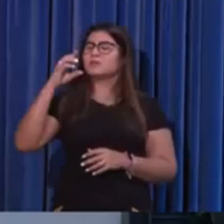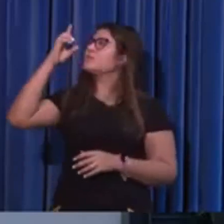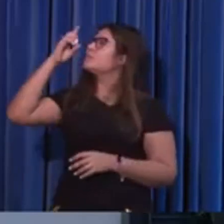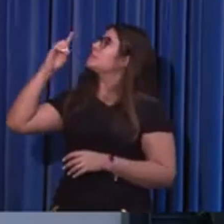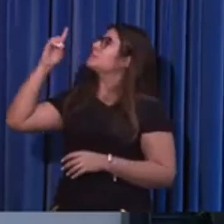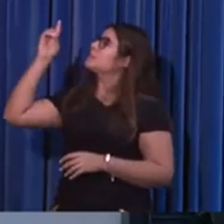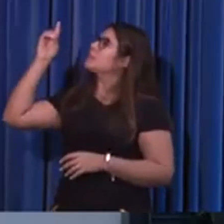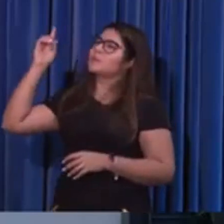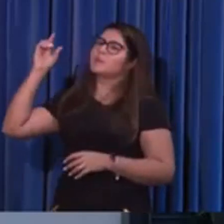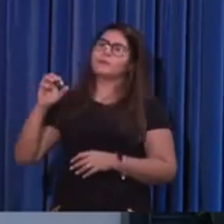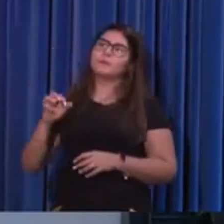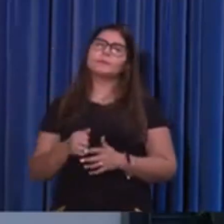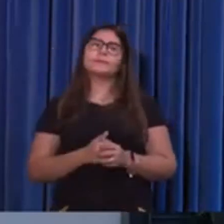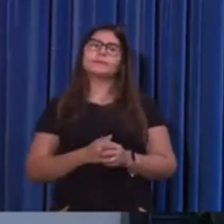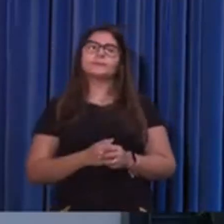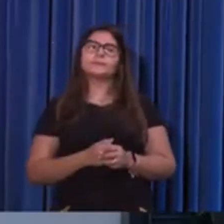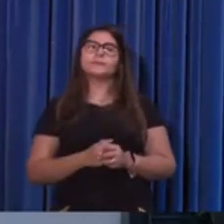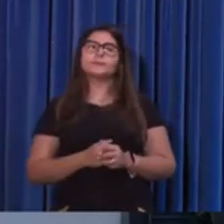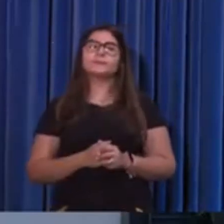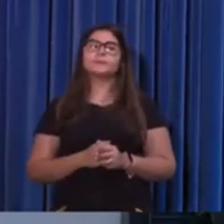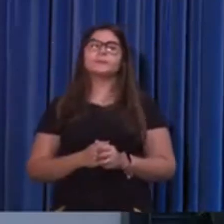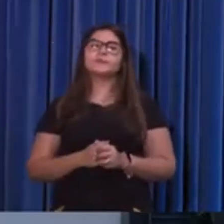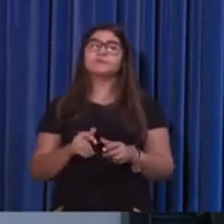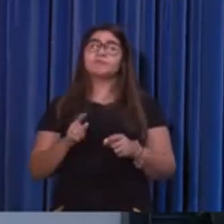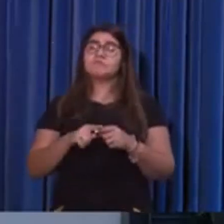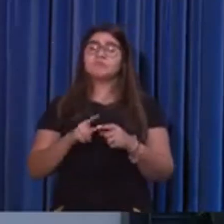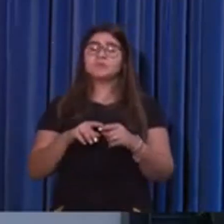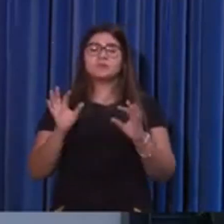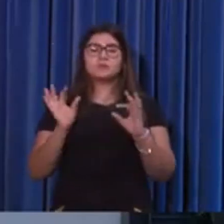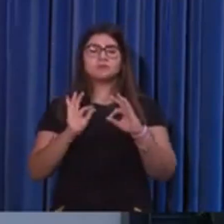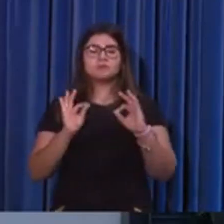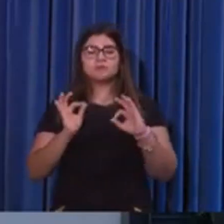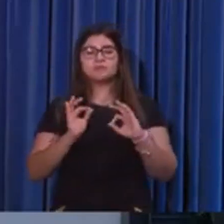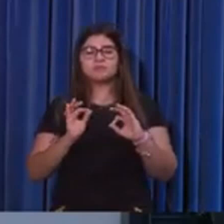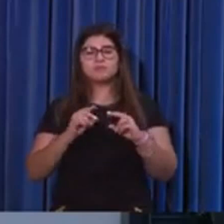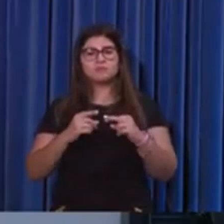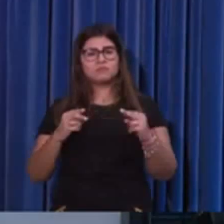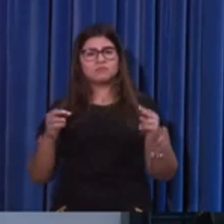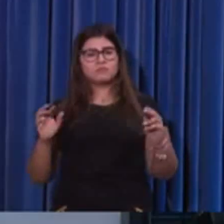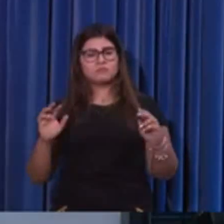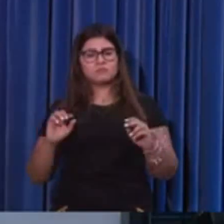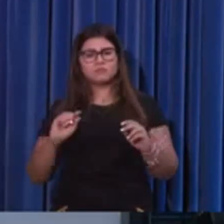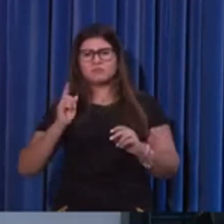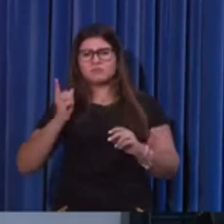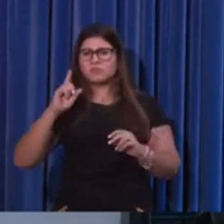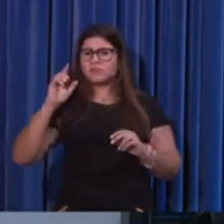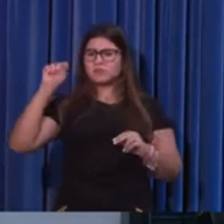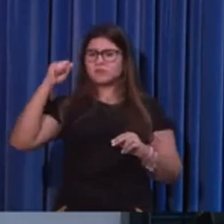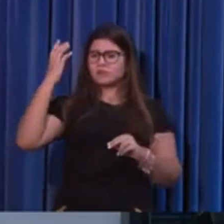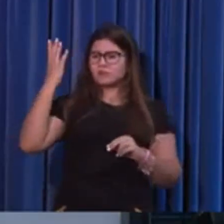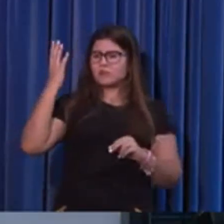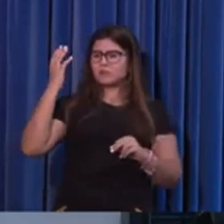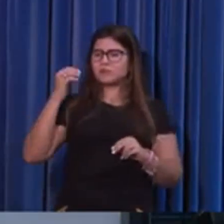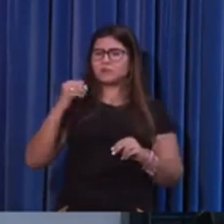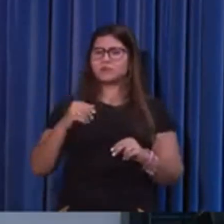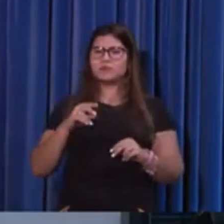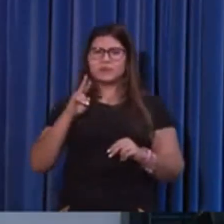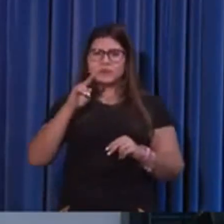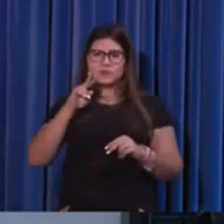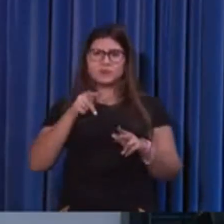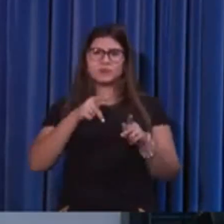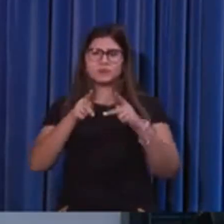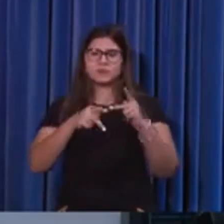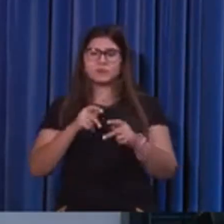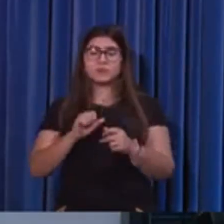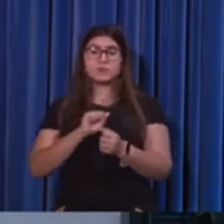irônicos daquilo que Deus havia falado, porque simplesmente as coisas não aconteciam da maneira que eles esperavam. As coisas que Deus